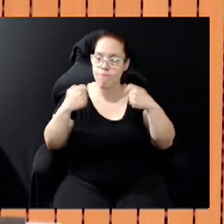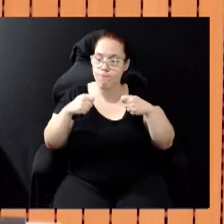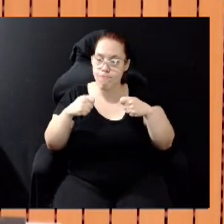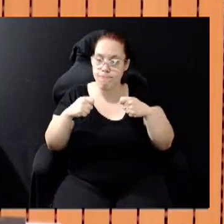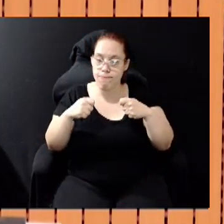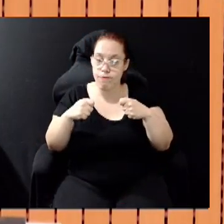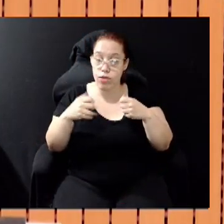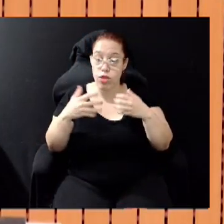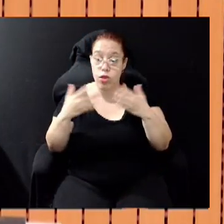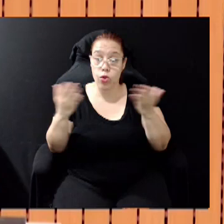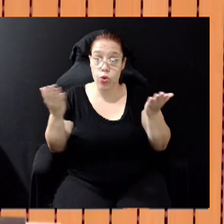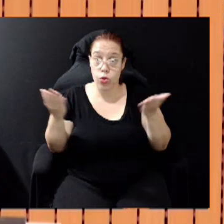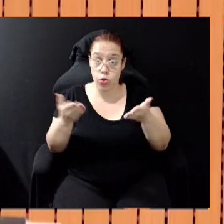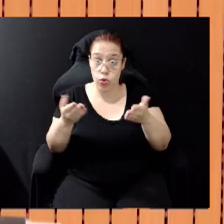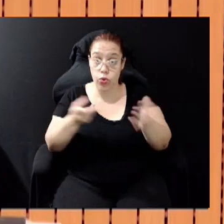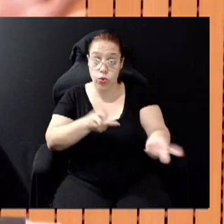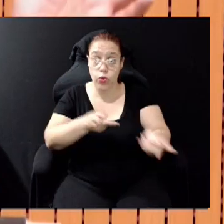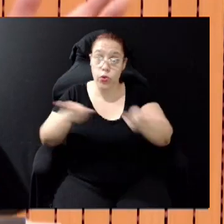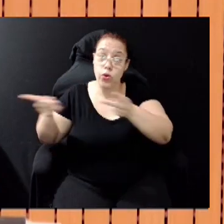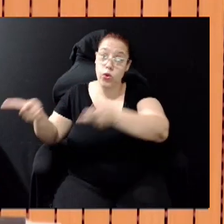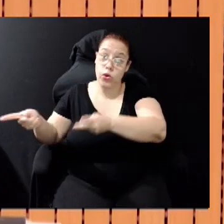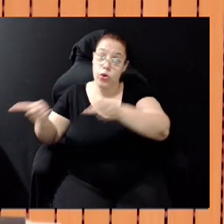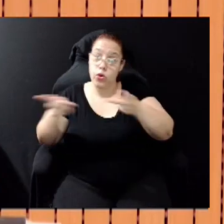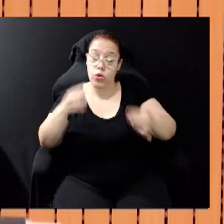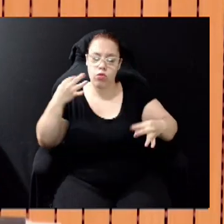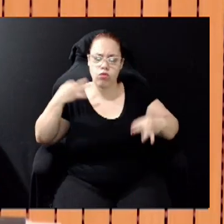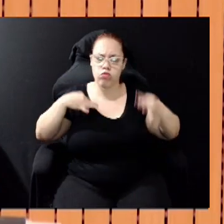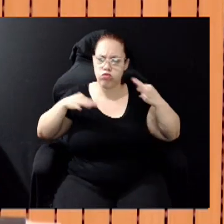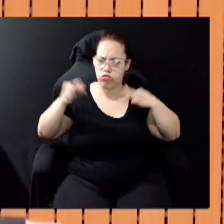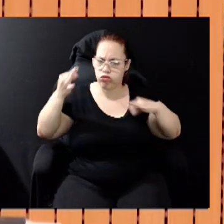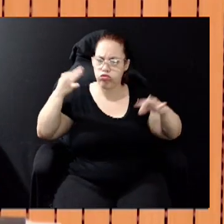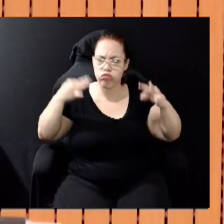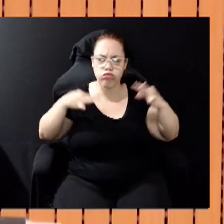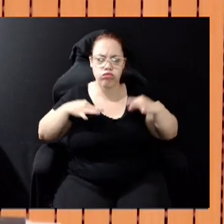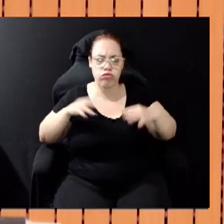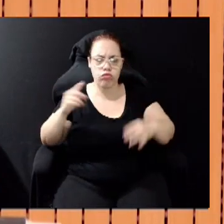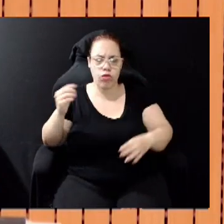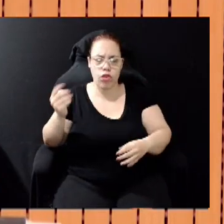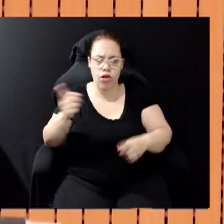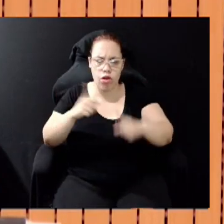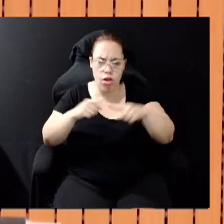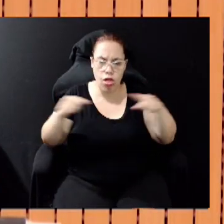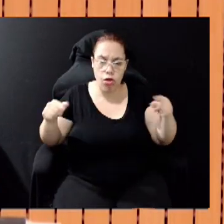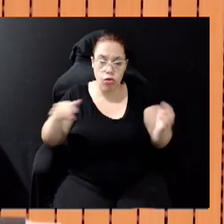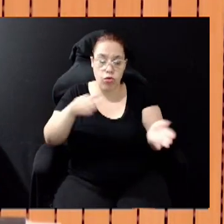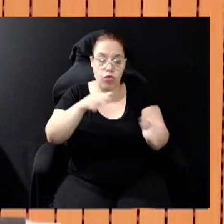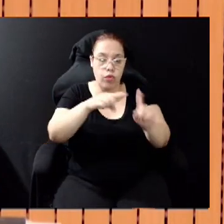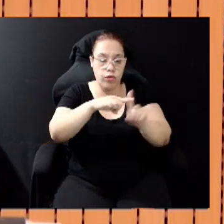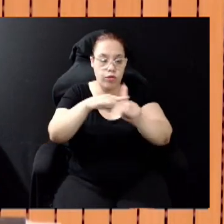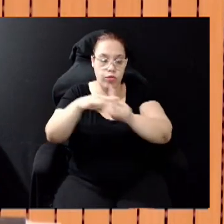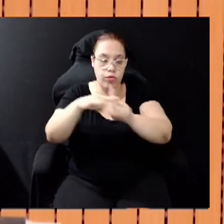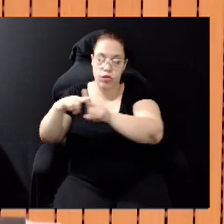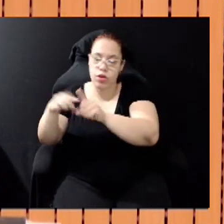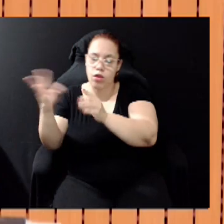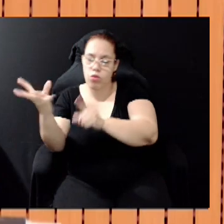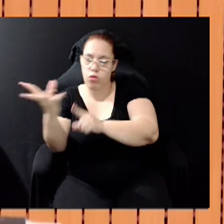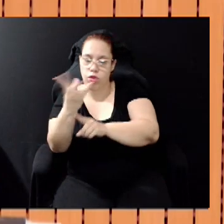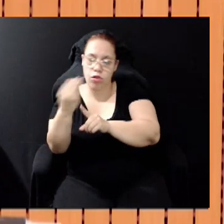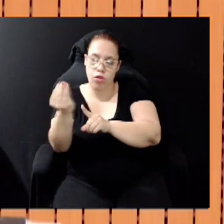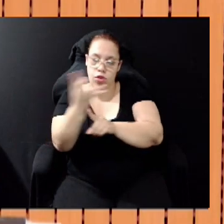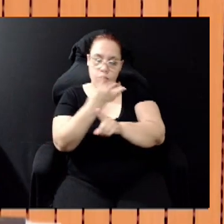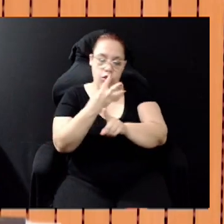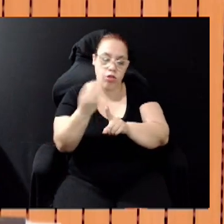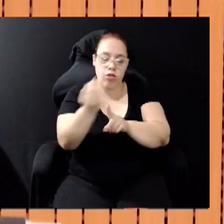recebe visitantes turistas para vários túmulos, seja pela obra artística de artistas